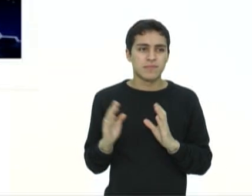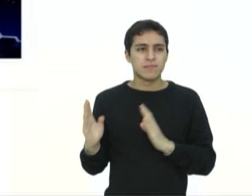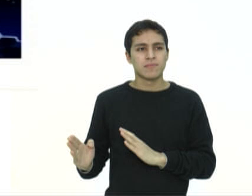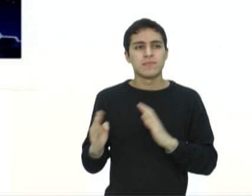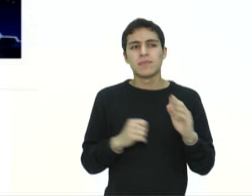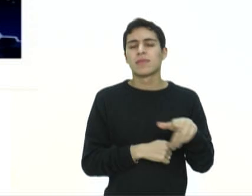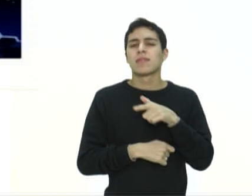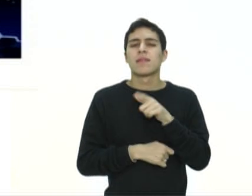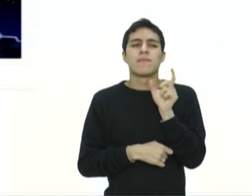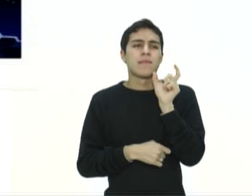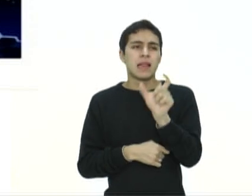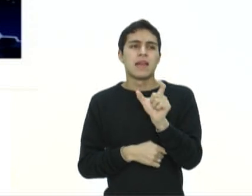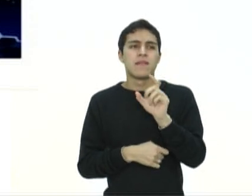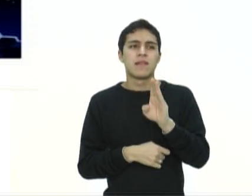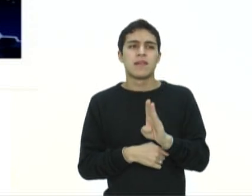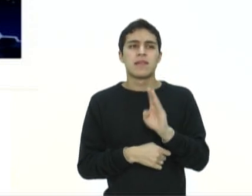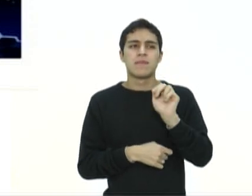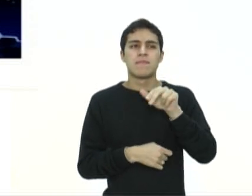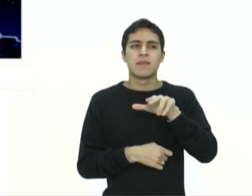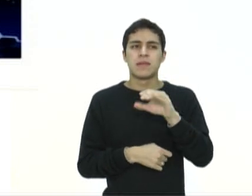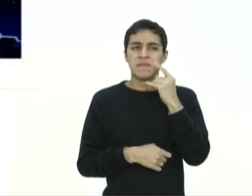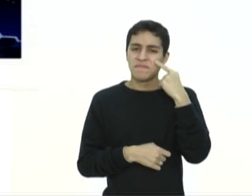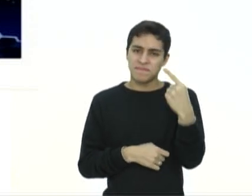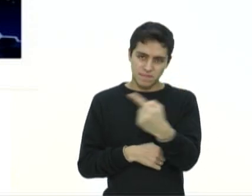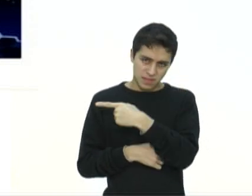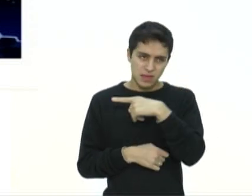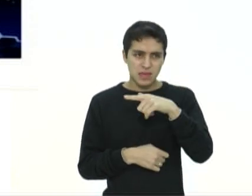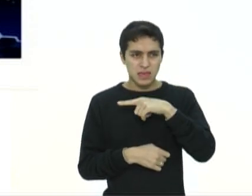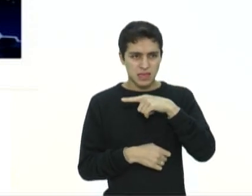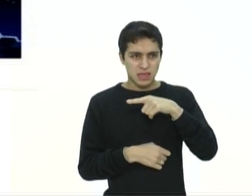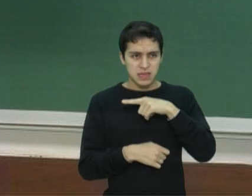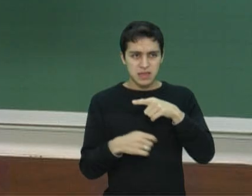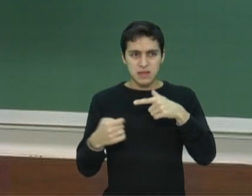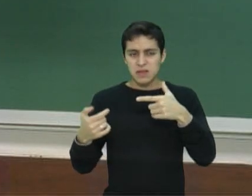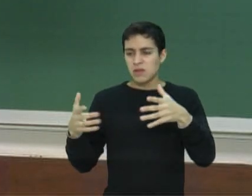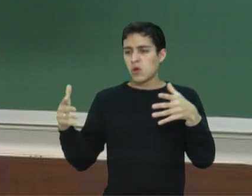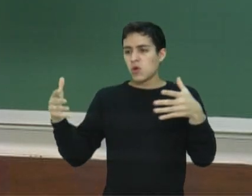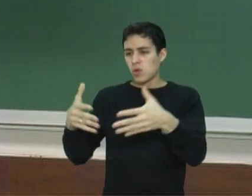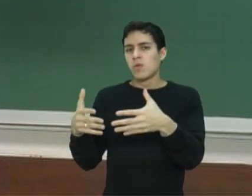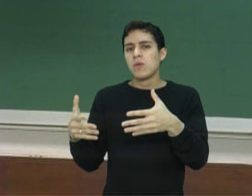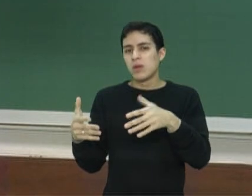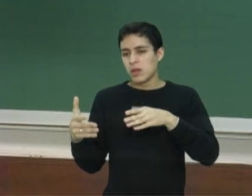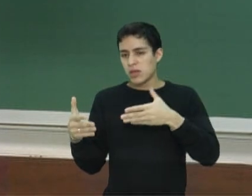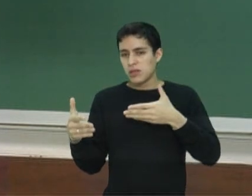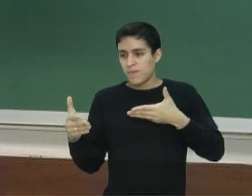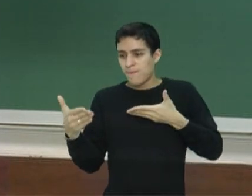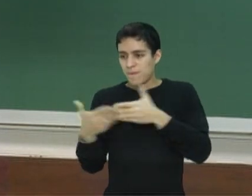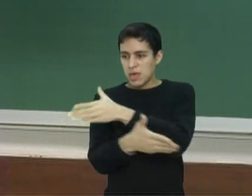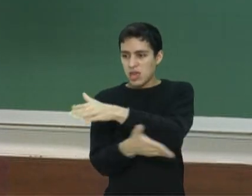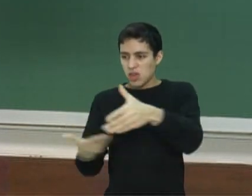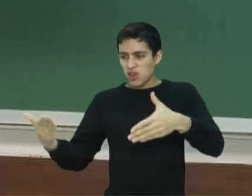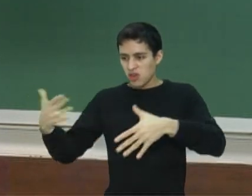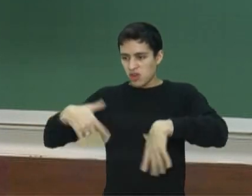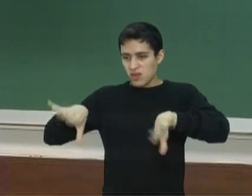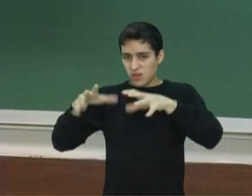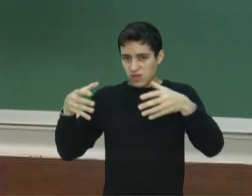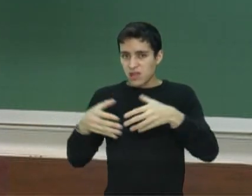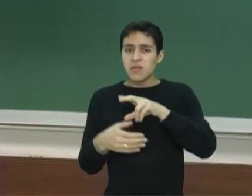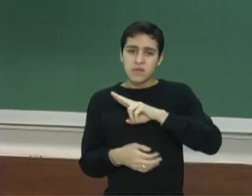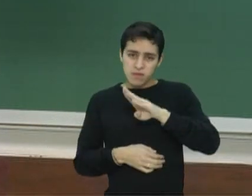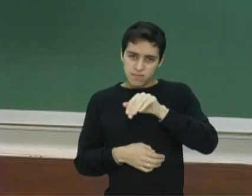banco que usamos para se sentar, o banco de peixes, esse conjunto muito grande, essa união de